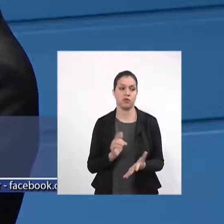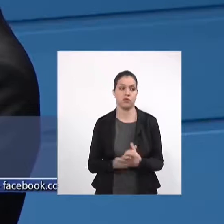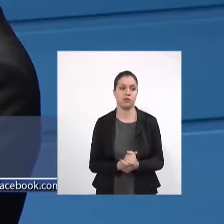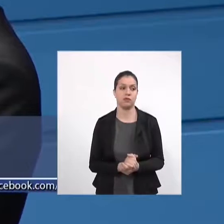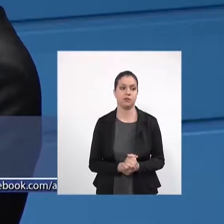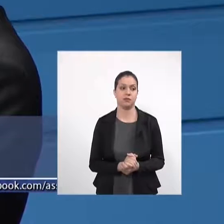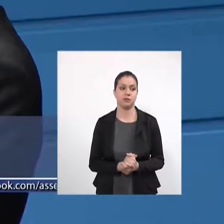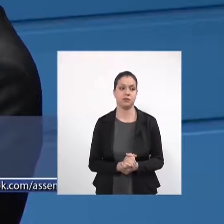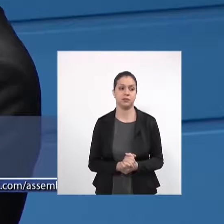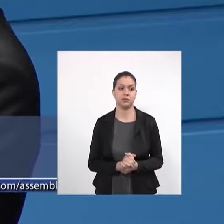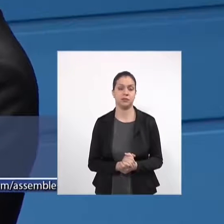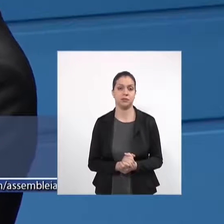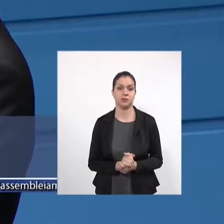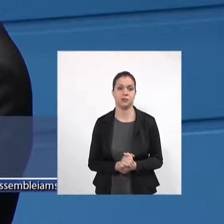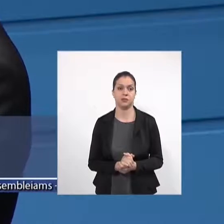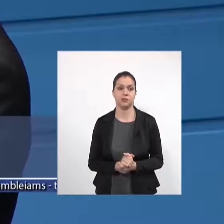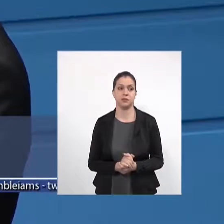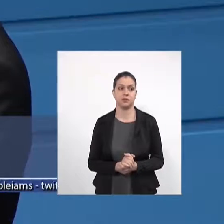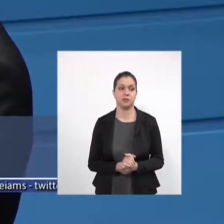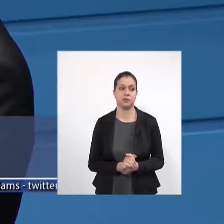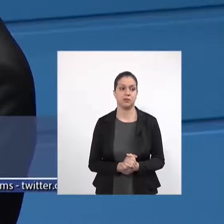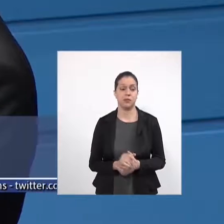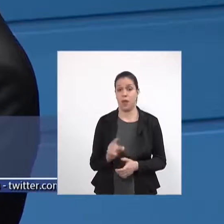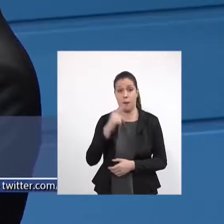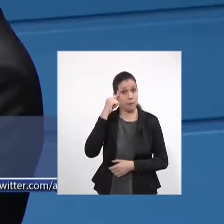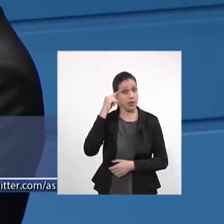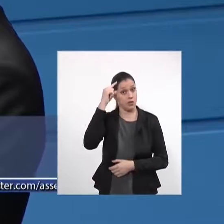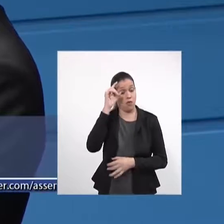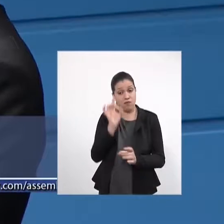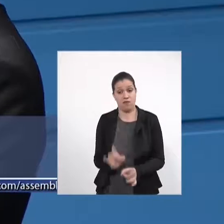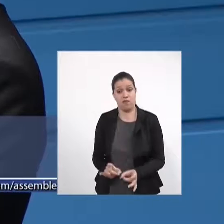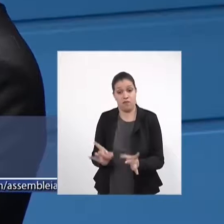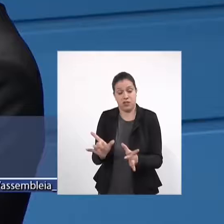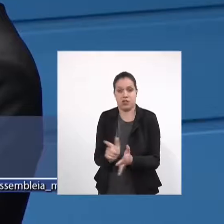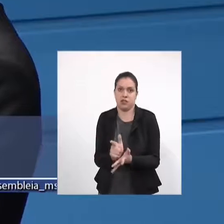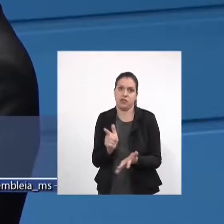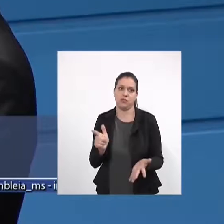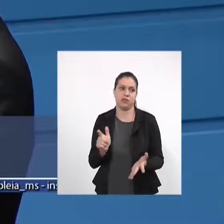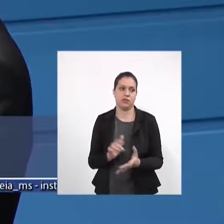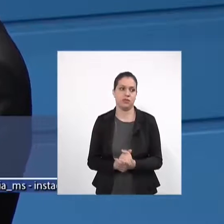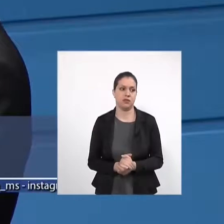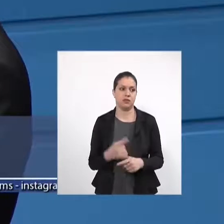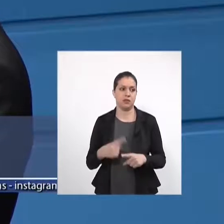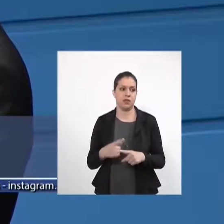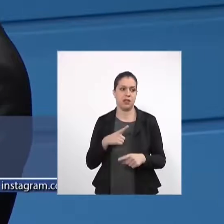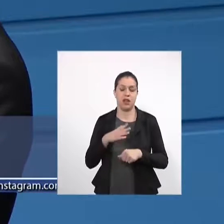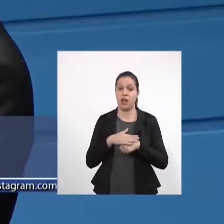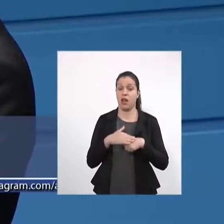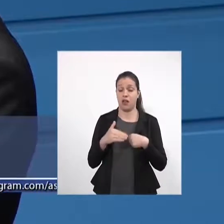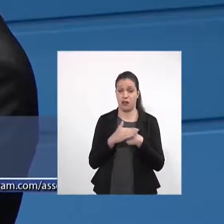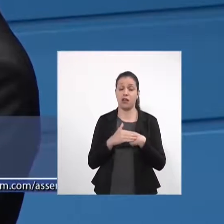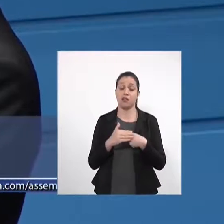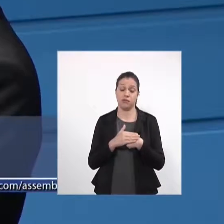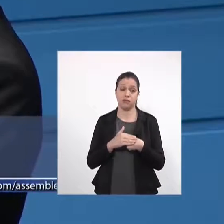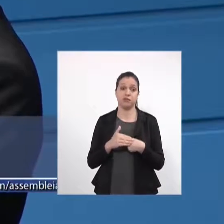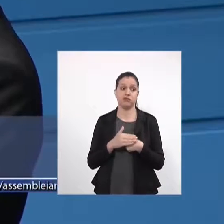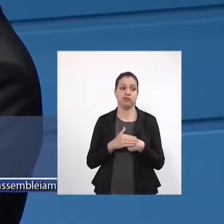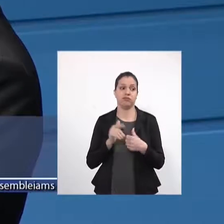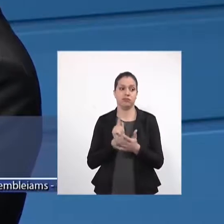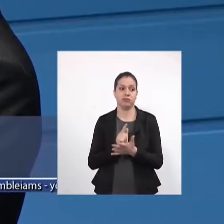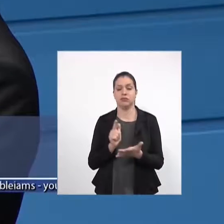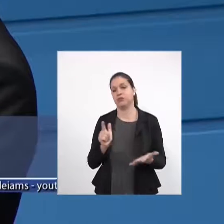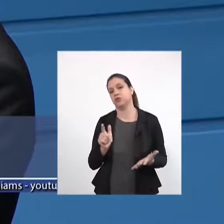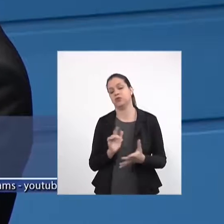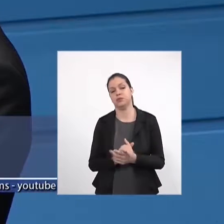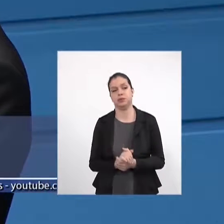não pensou na possibilidade de vender o Jornal Progresso, porque o carinho que ela tem é muito grande por tudo aquilo